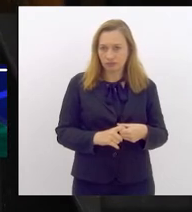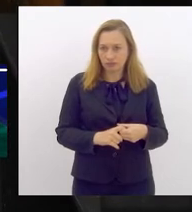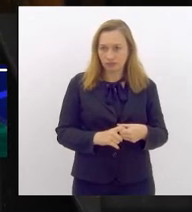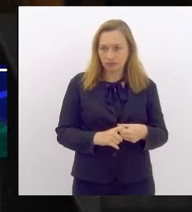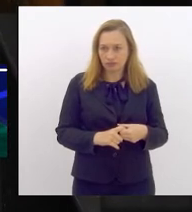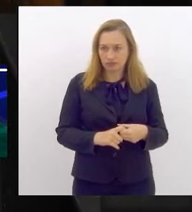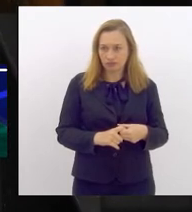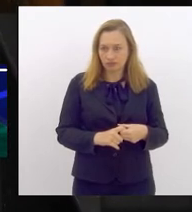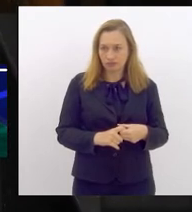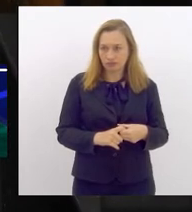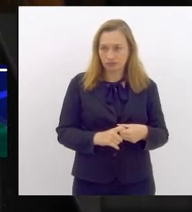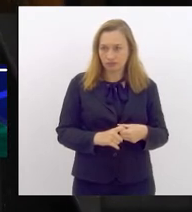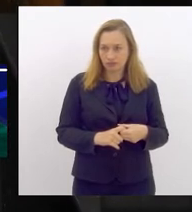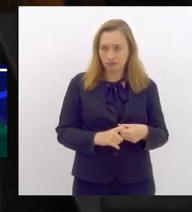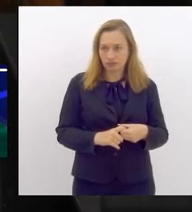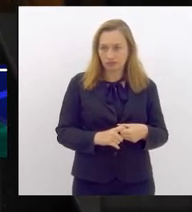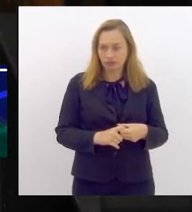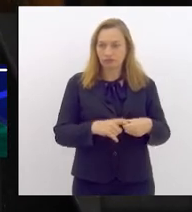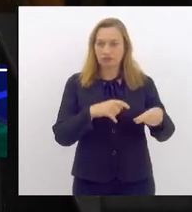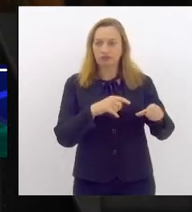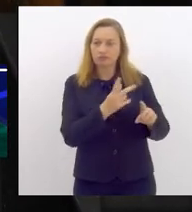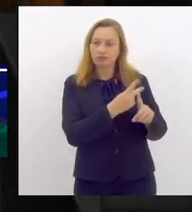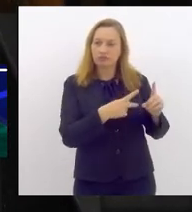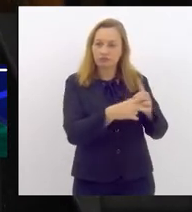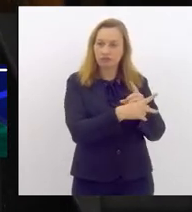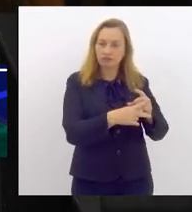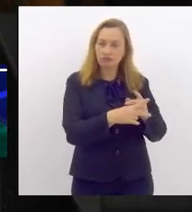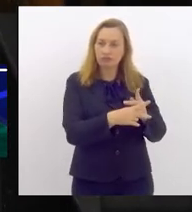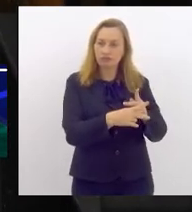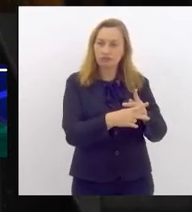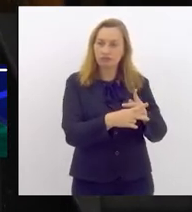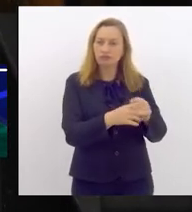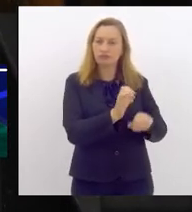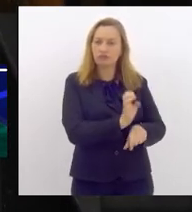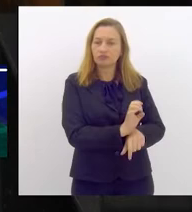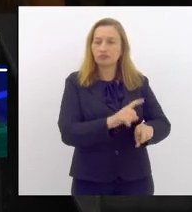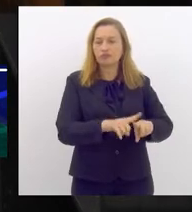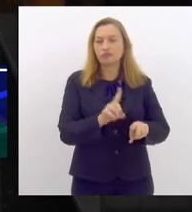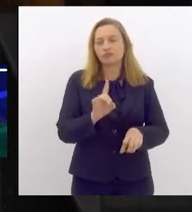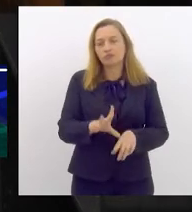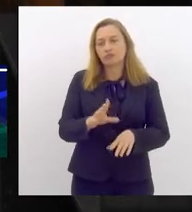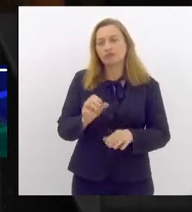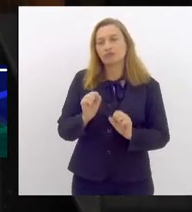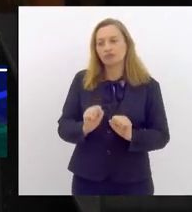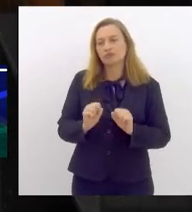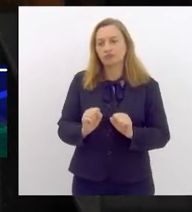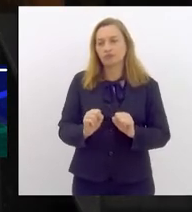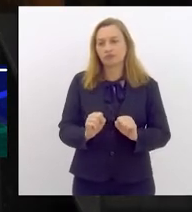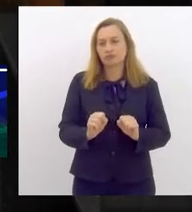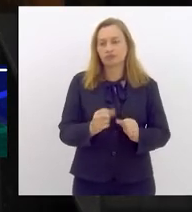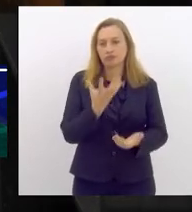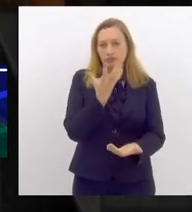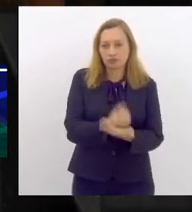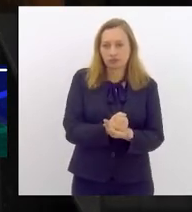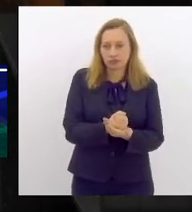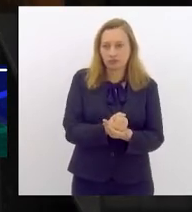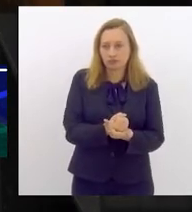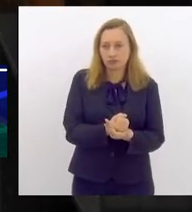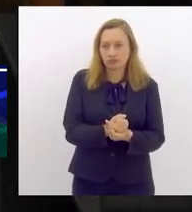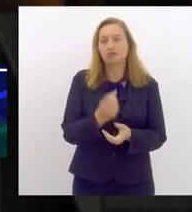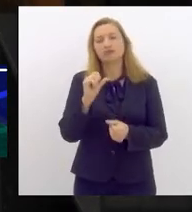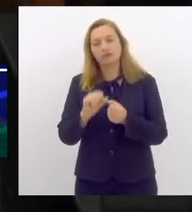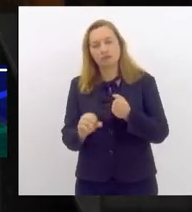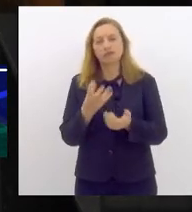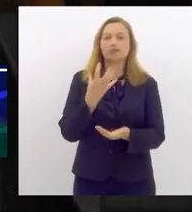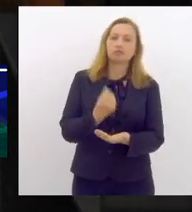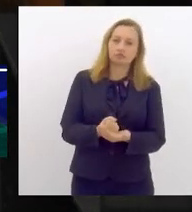pode ficar na Previdência do Estado e só poderá dirimir dúvida com cadastro e fizemos